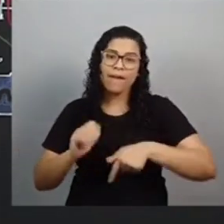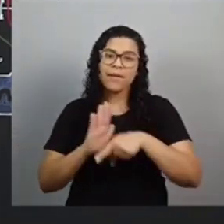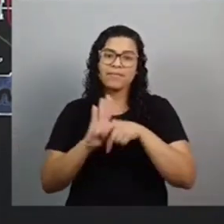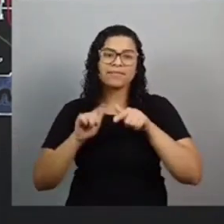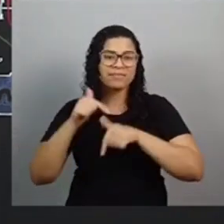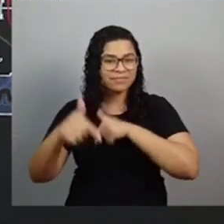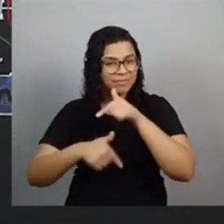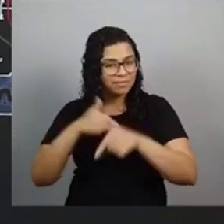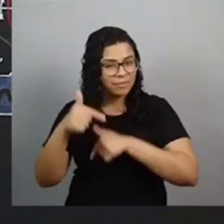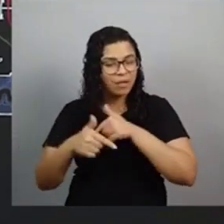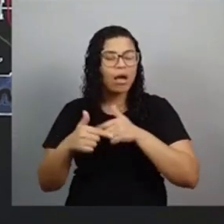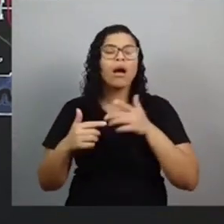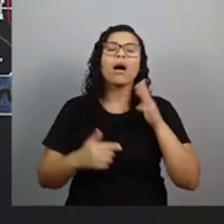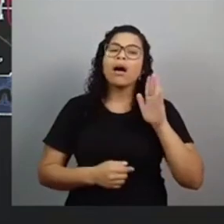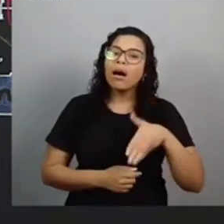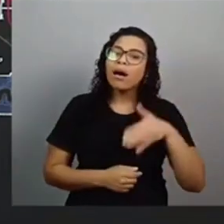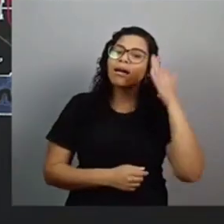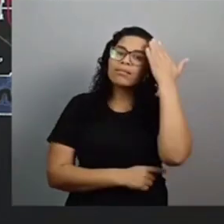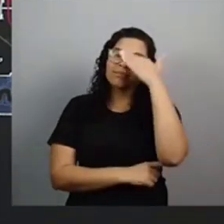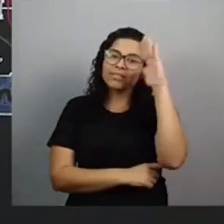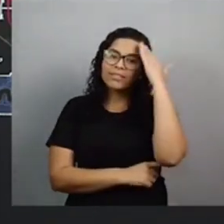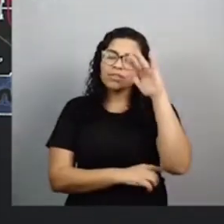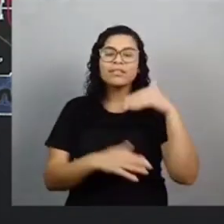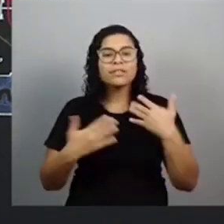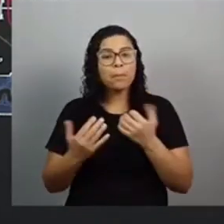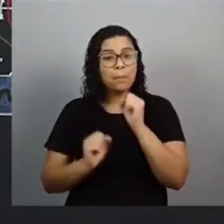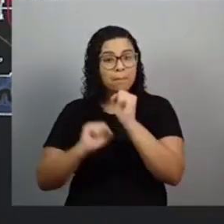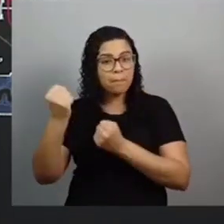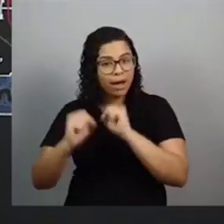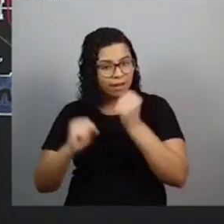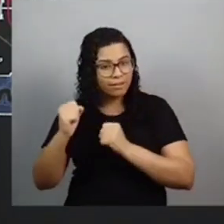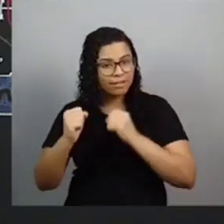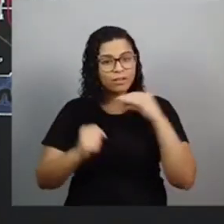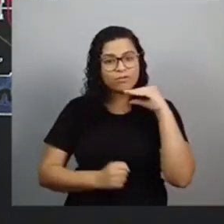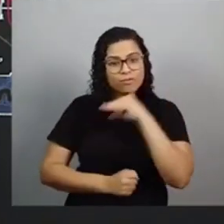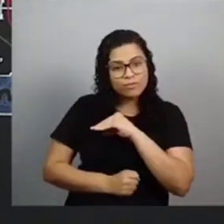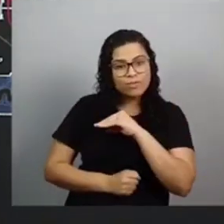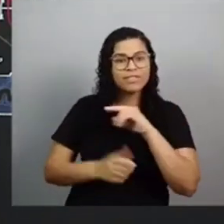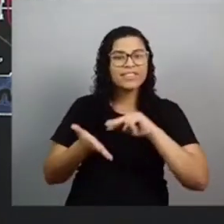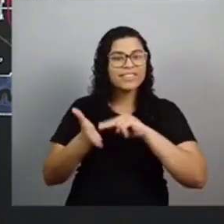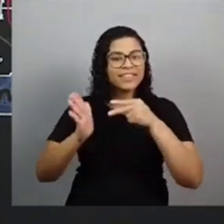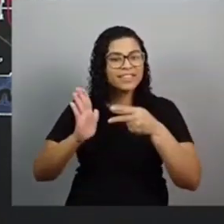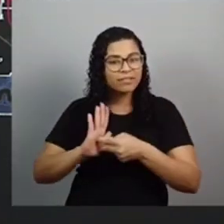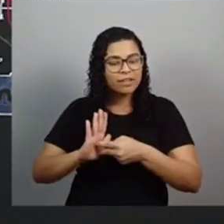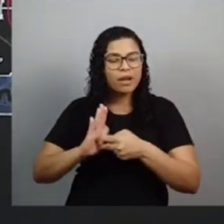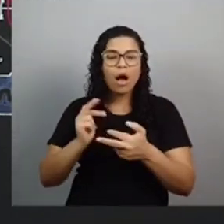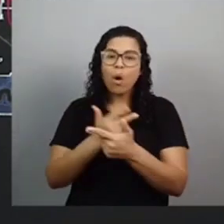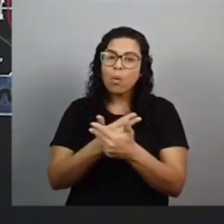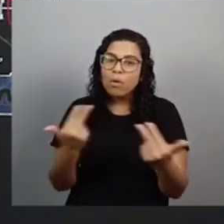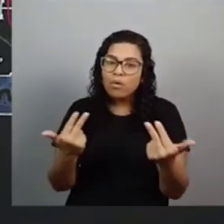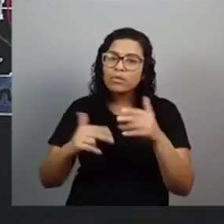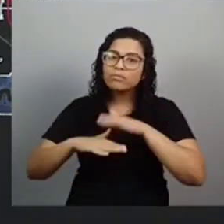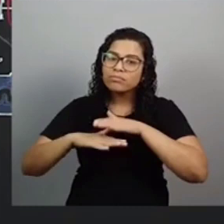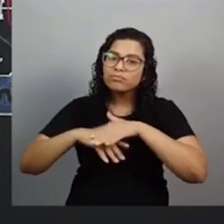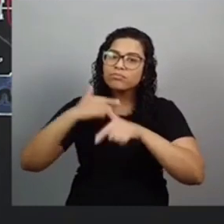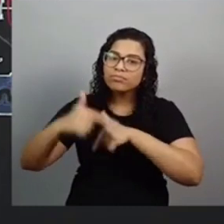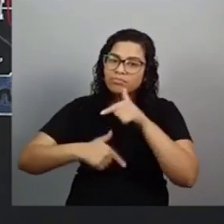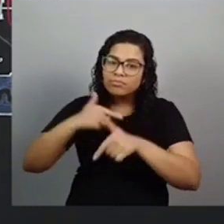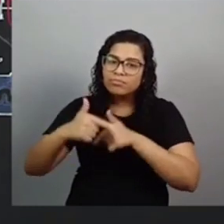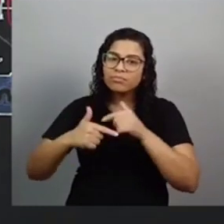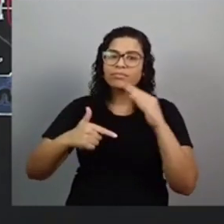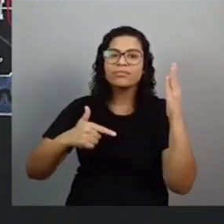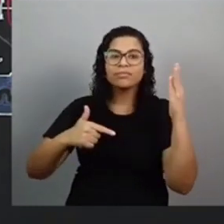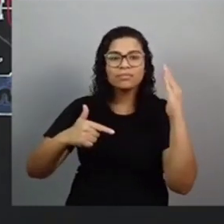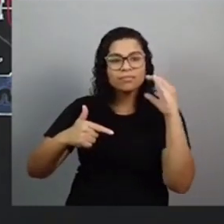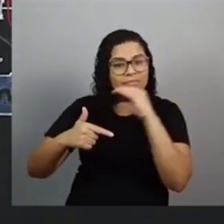trabalho. Você, entendi. Então, a máquina térmica usa o calor para fazer alguma coisa, para fazer trabalho. Sim, e tem